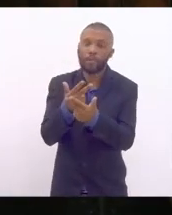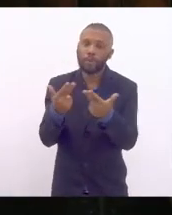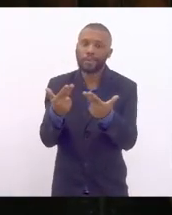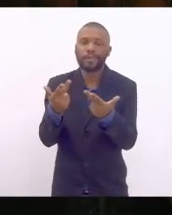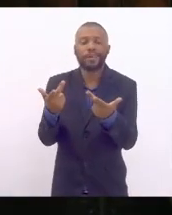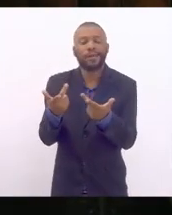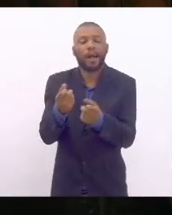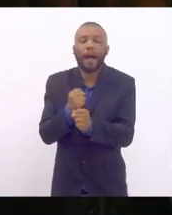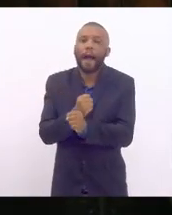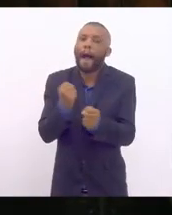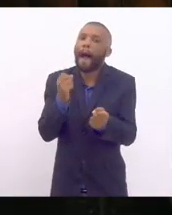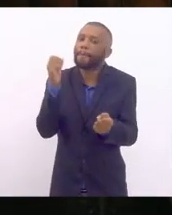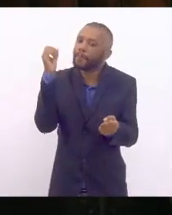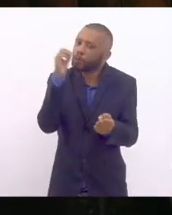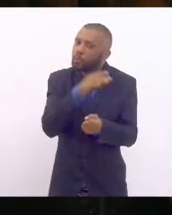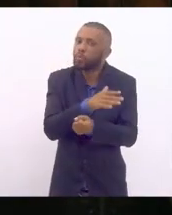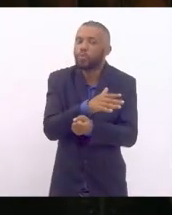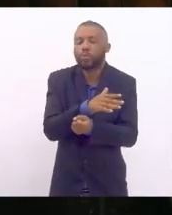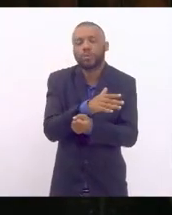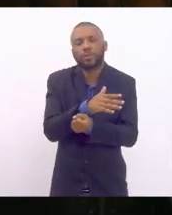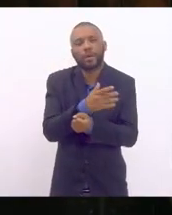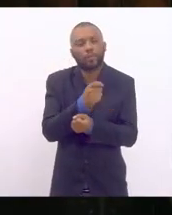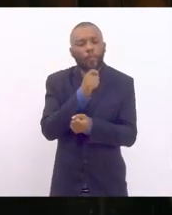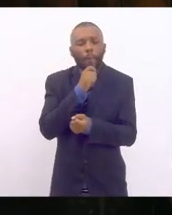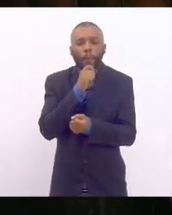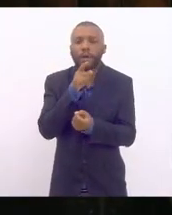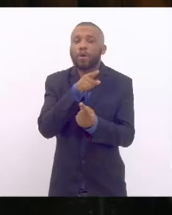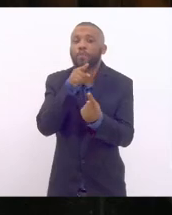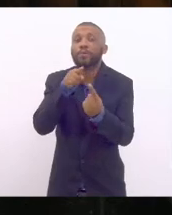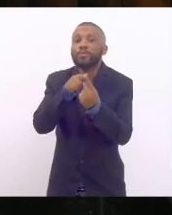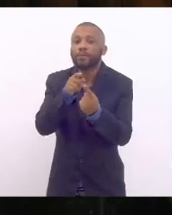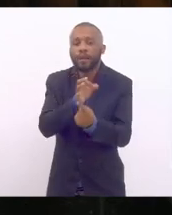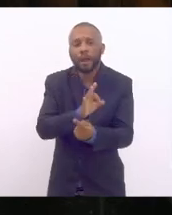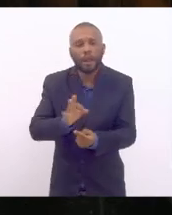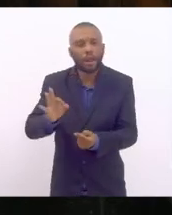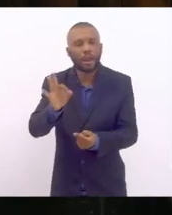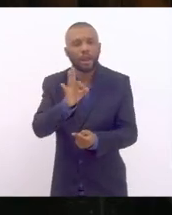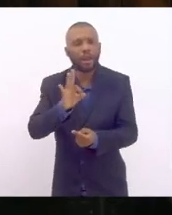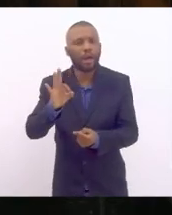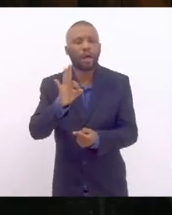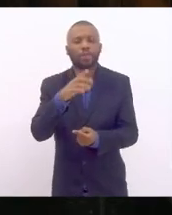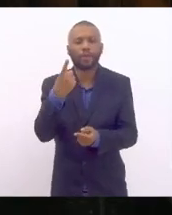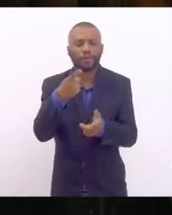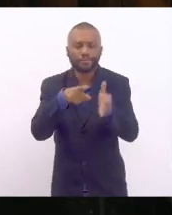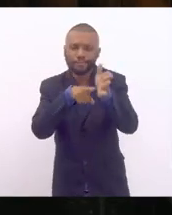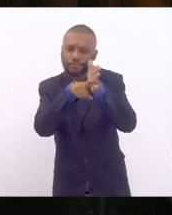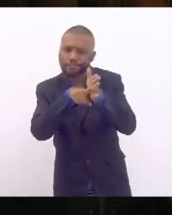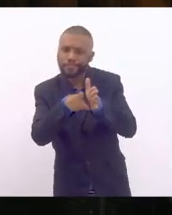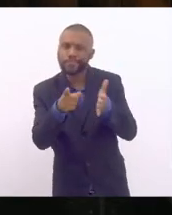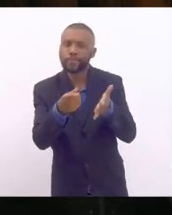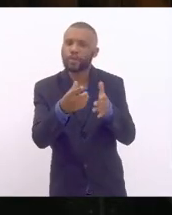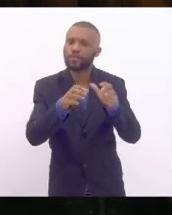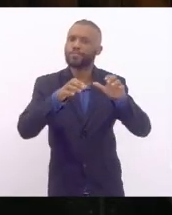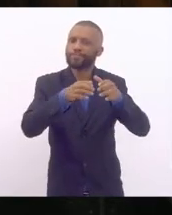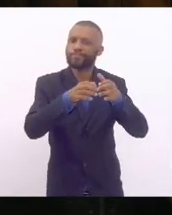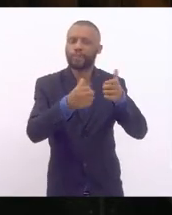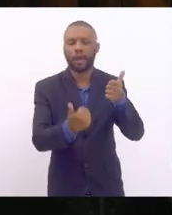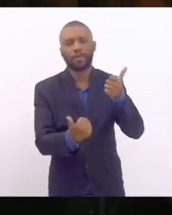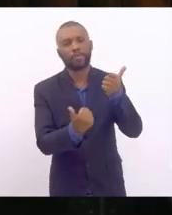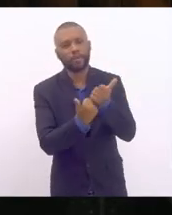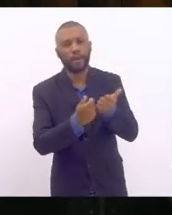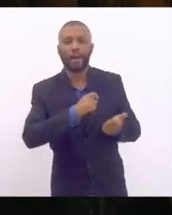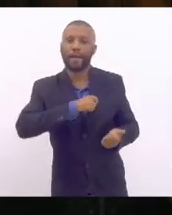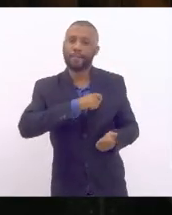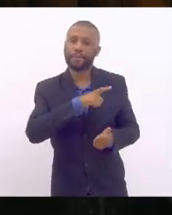absolutamente absurda é esse nem o sentido nós fizemos 90 amento nossa guerra fiscal é tem cerca de 200